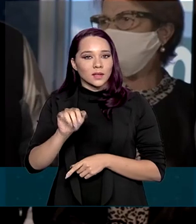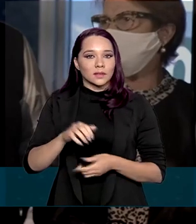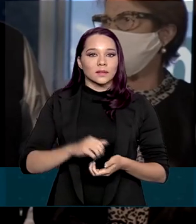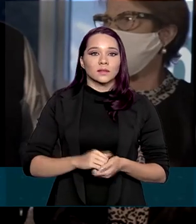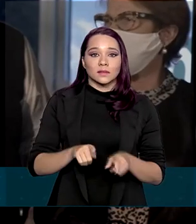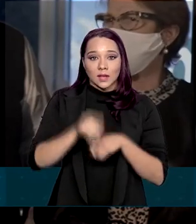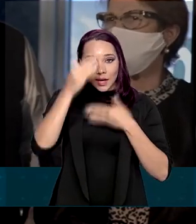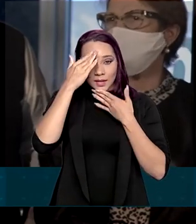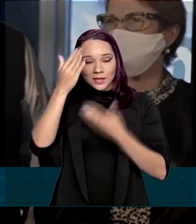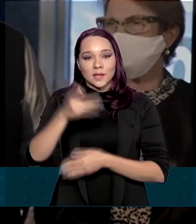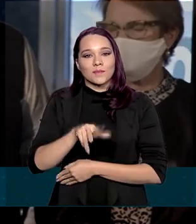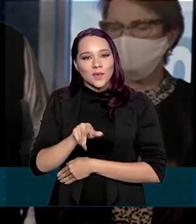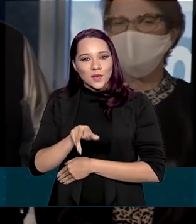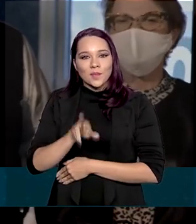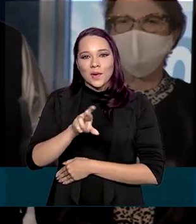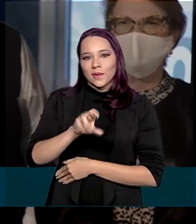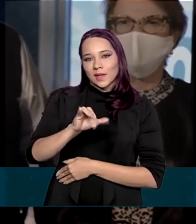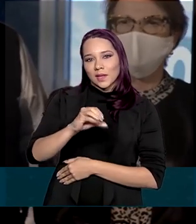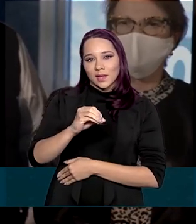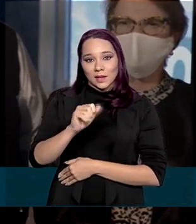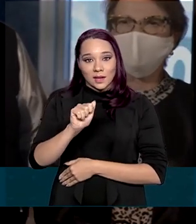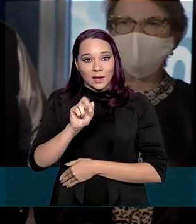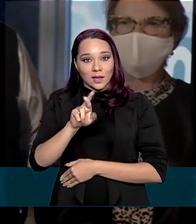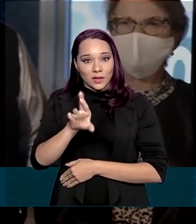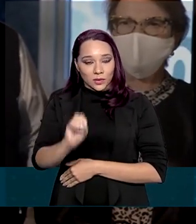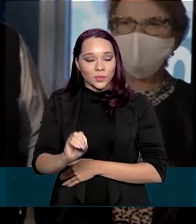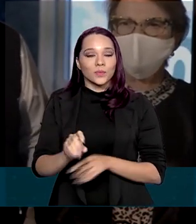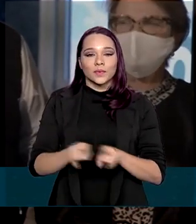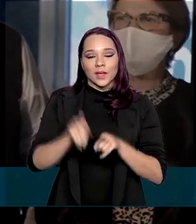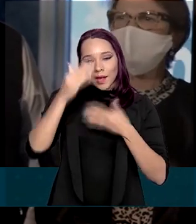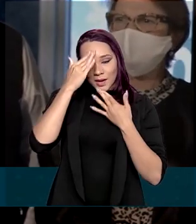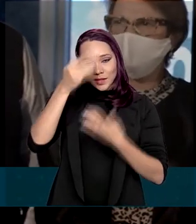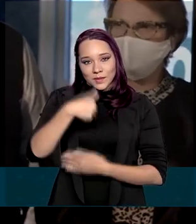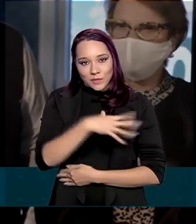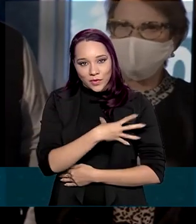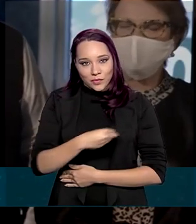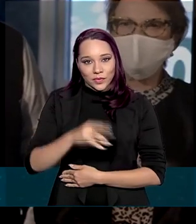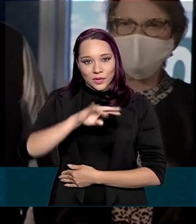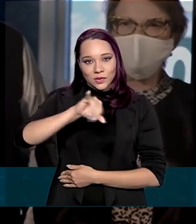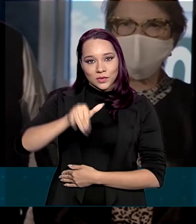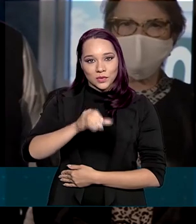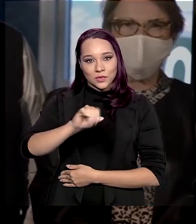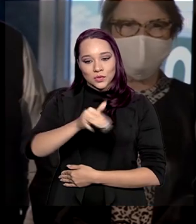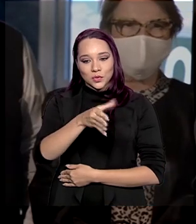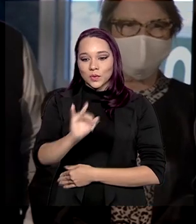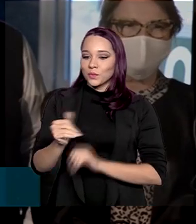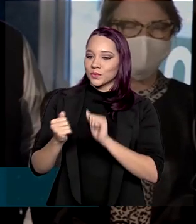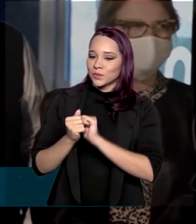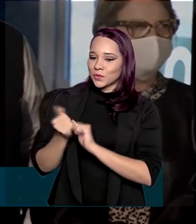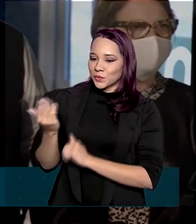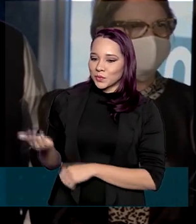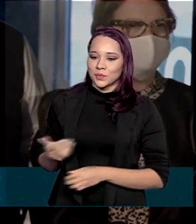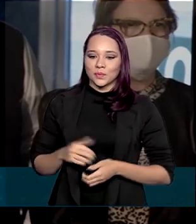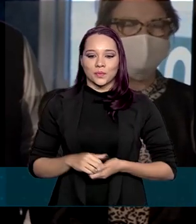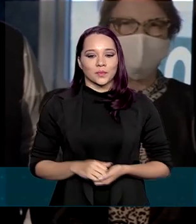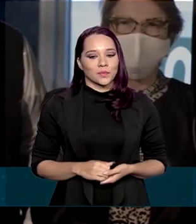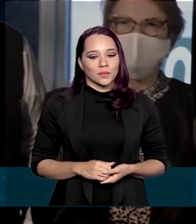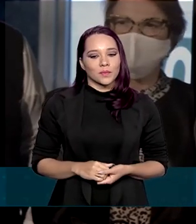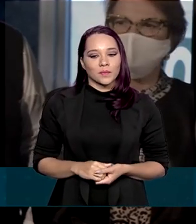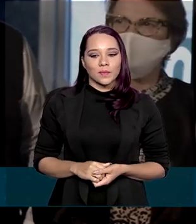Agradecer muito ao meu irmão Ricardo Saad e agradecer meu filho João Borch Saad, que está aqui comigo.